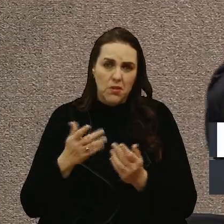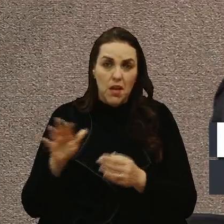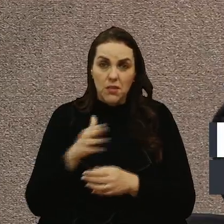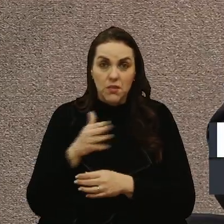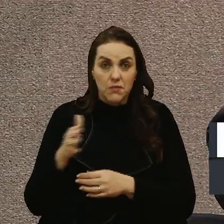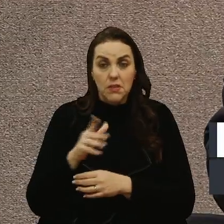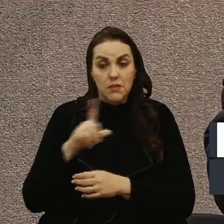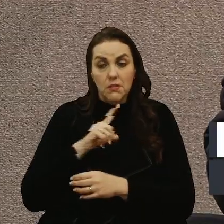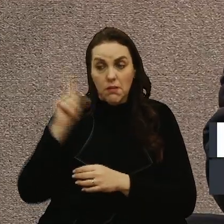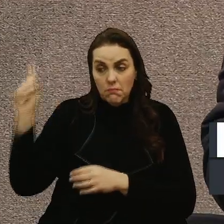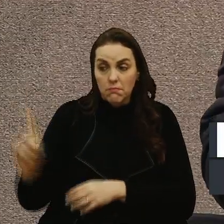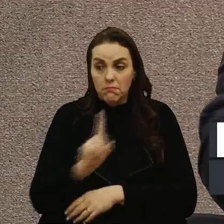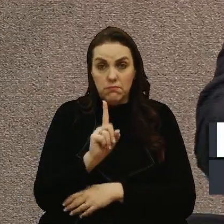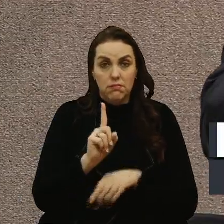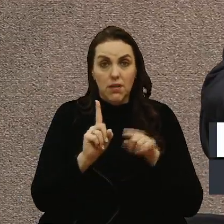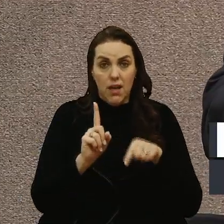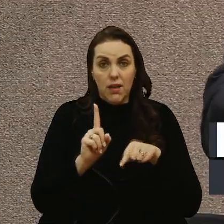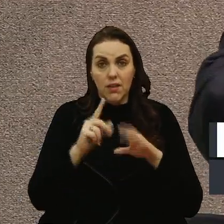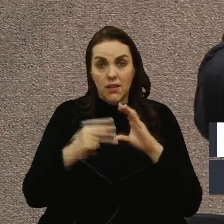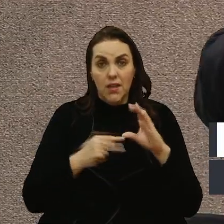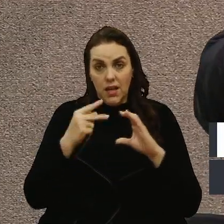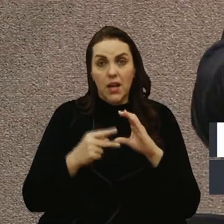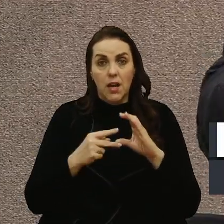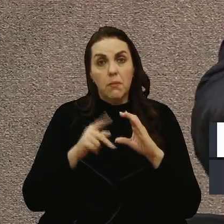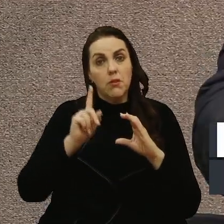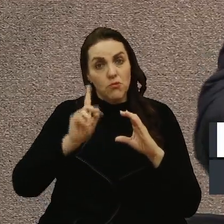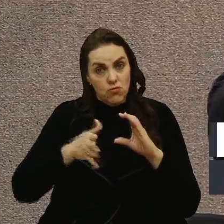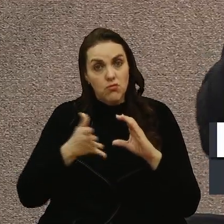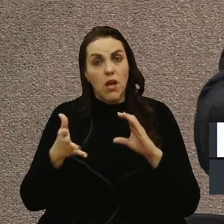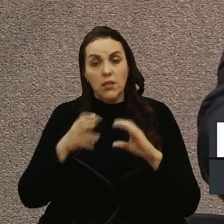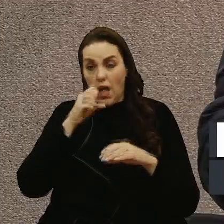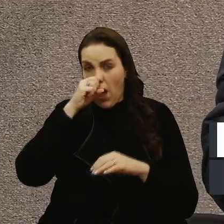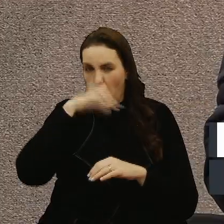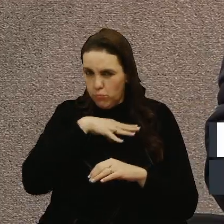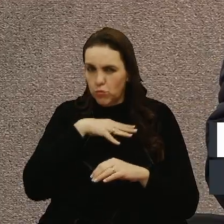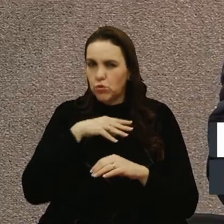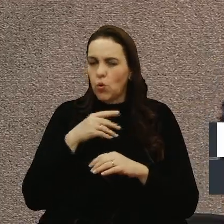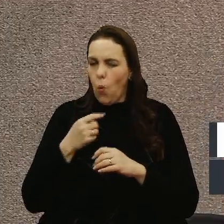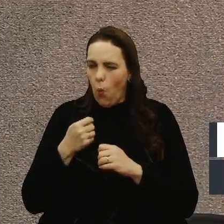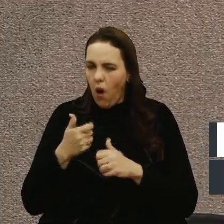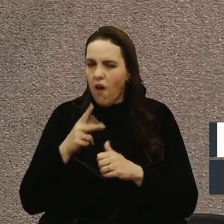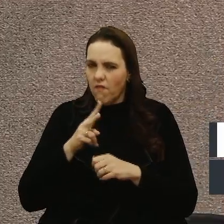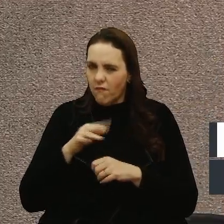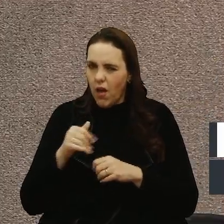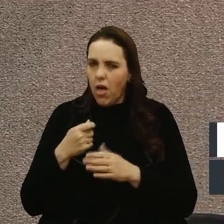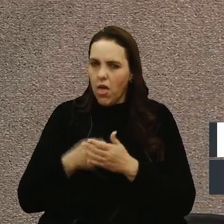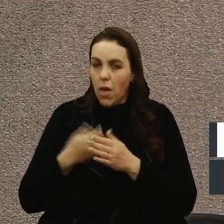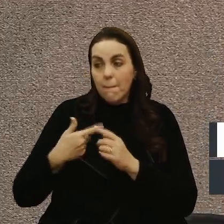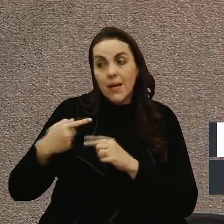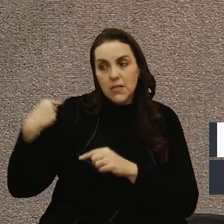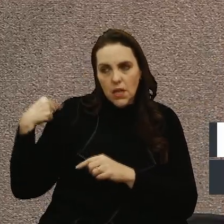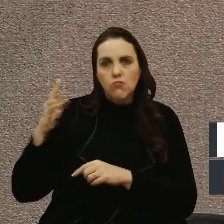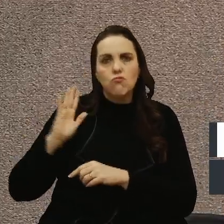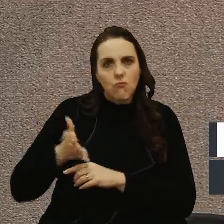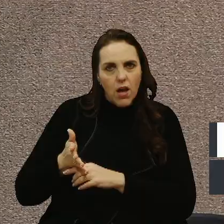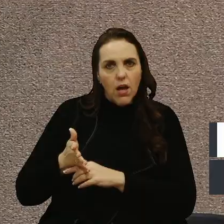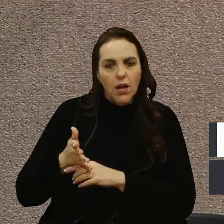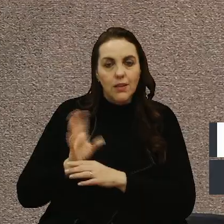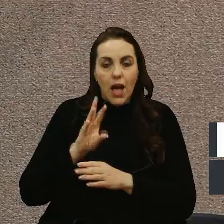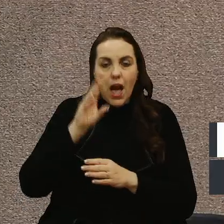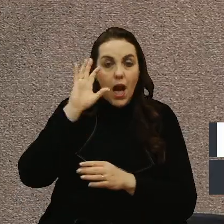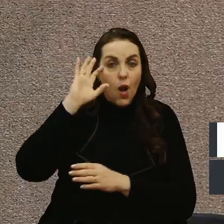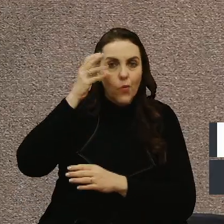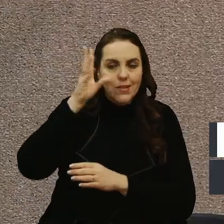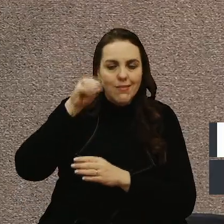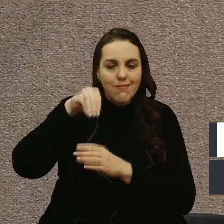receber pessoas nessa casa que são pretensos ou que são abusadores, abusadoras de crianças, que têm o fato ocorrendo debaixo do